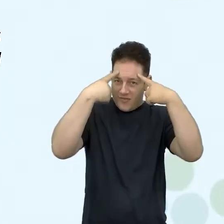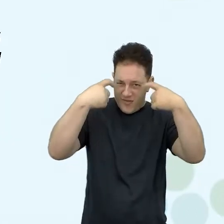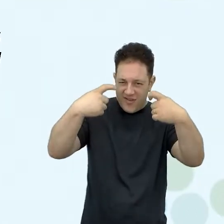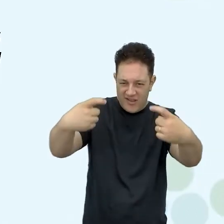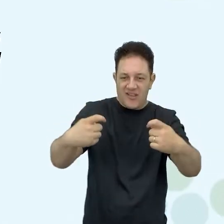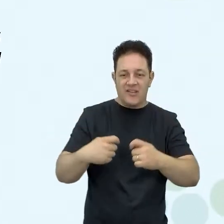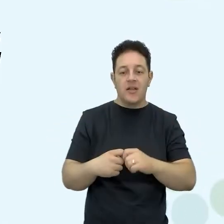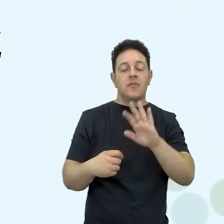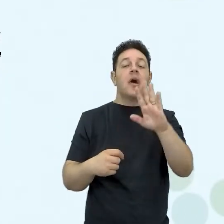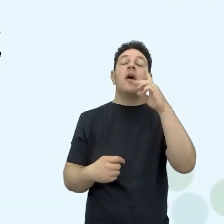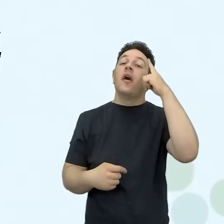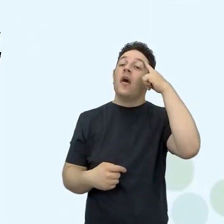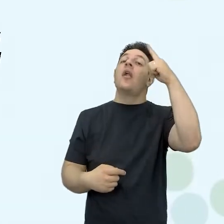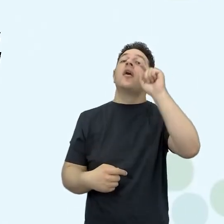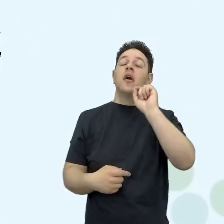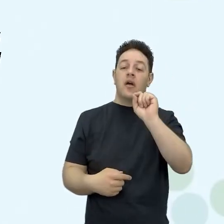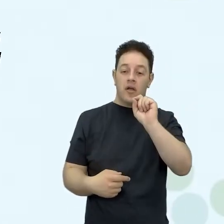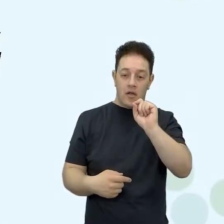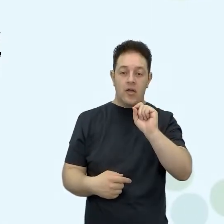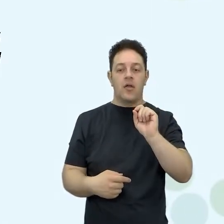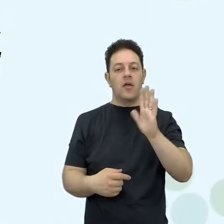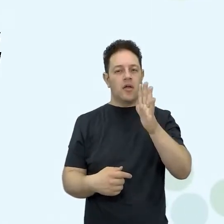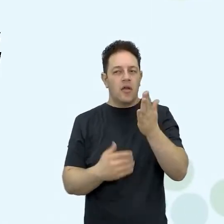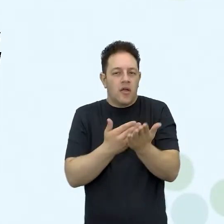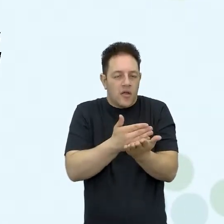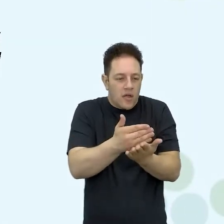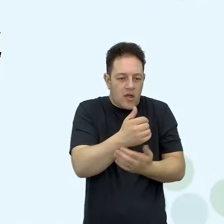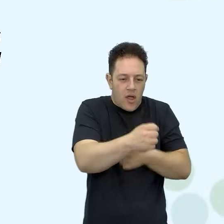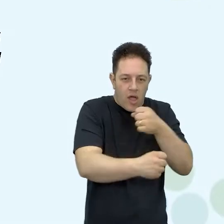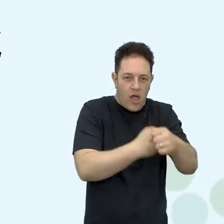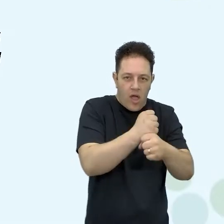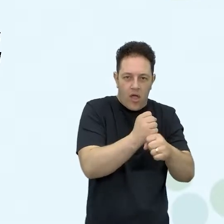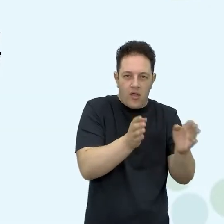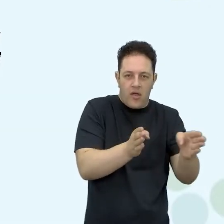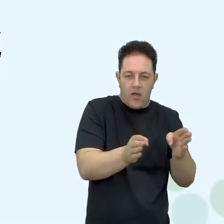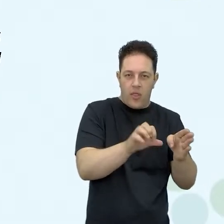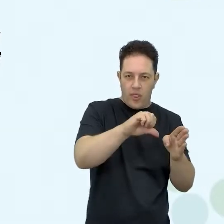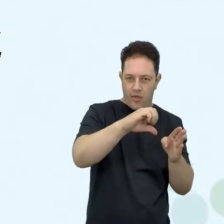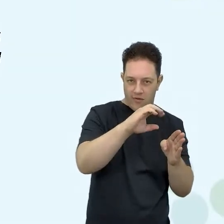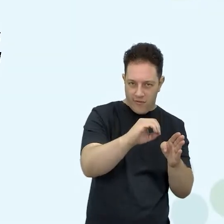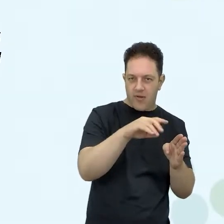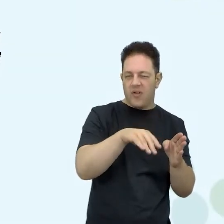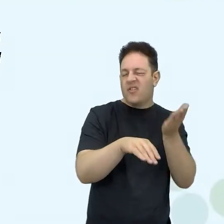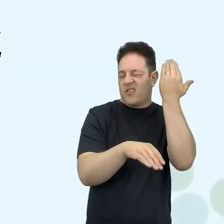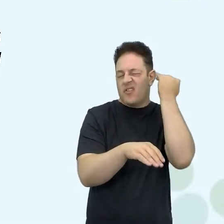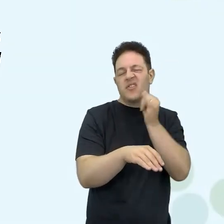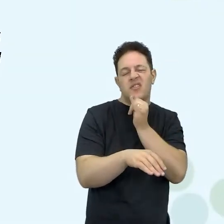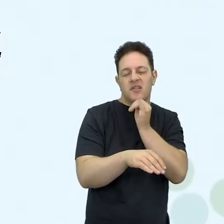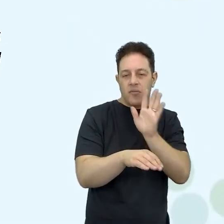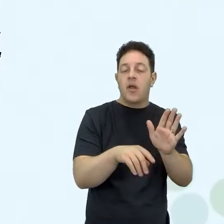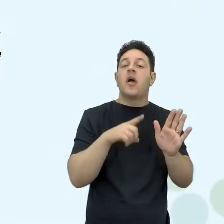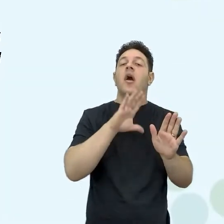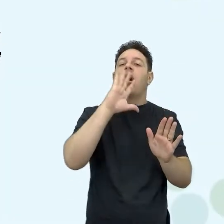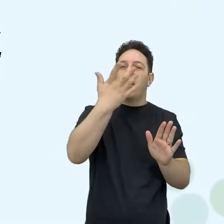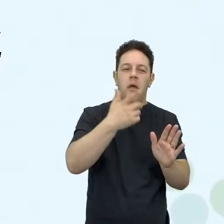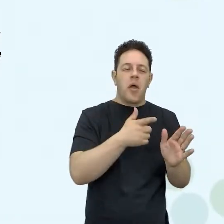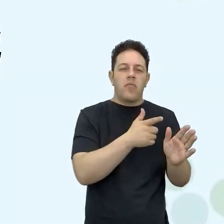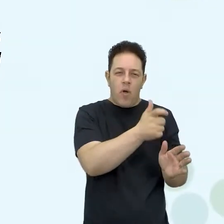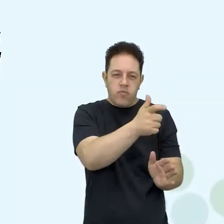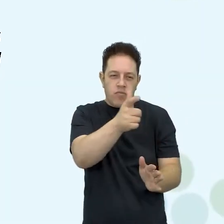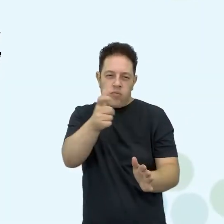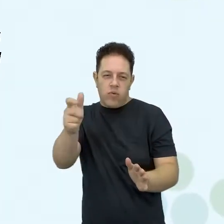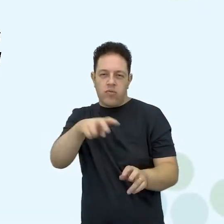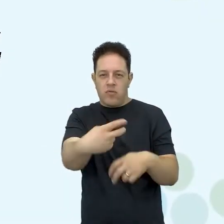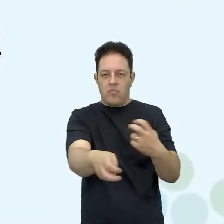lembrar que no início dos anos 90, por exemplo, teve a chacina de Vigário Geral,